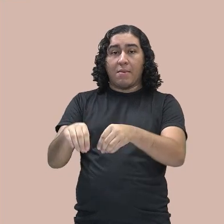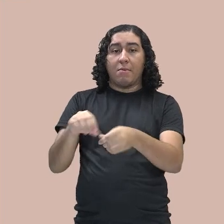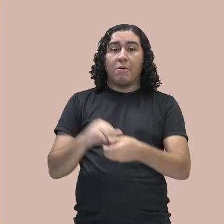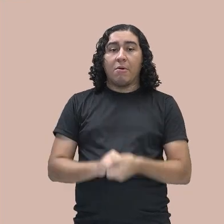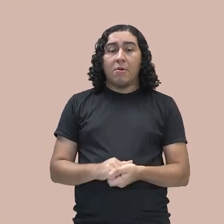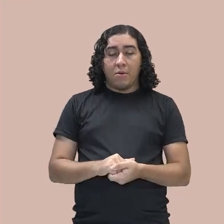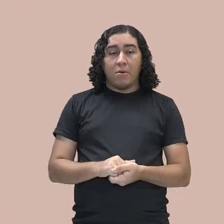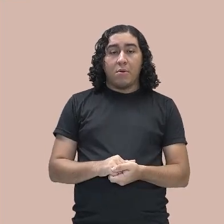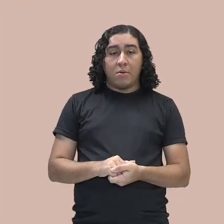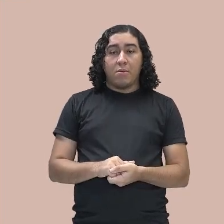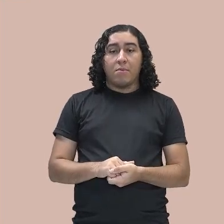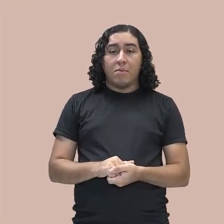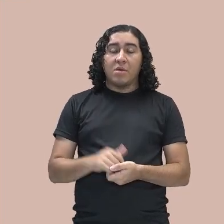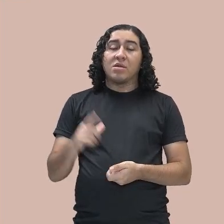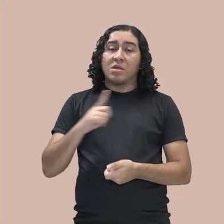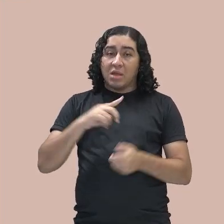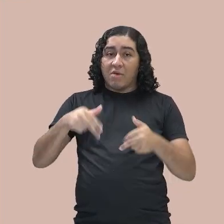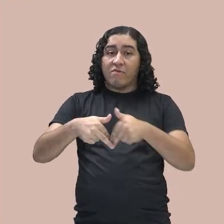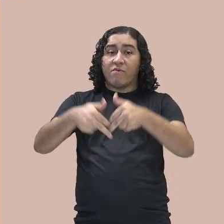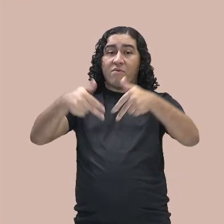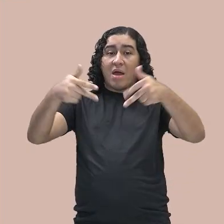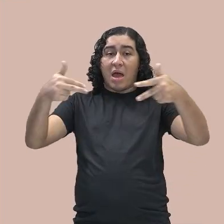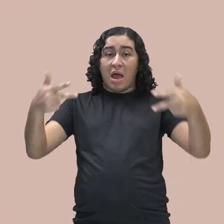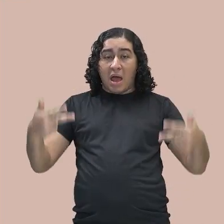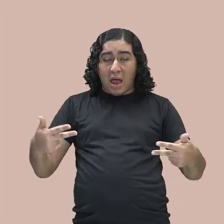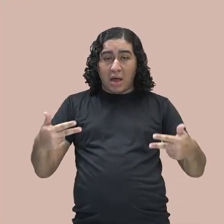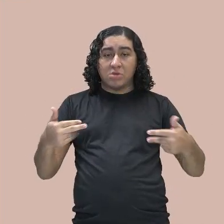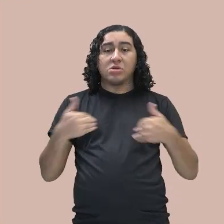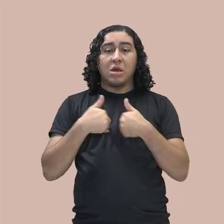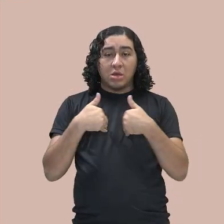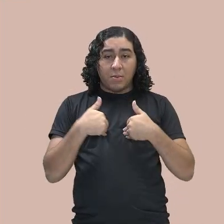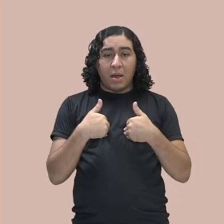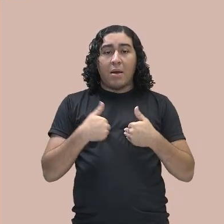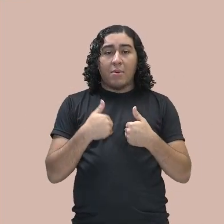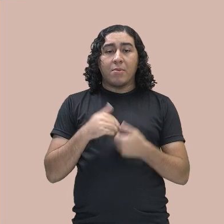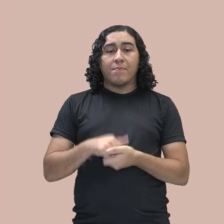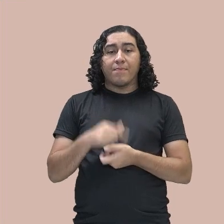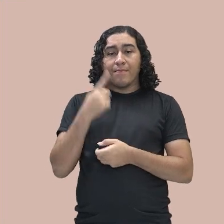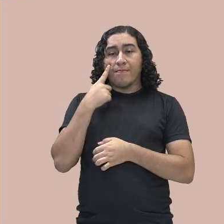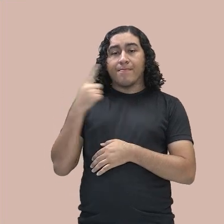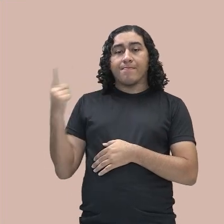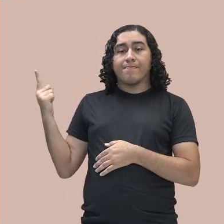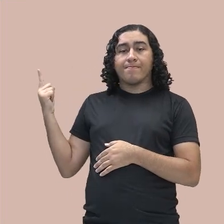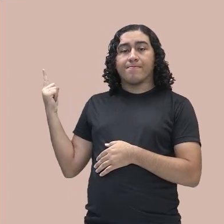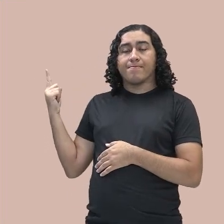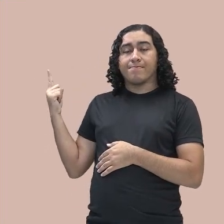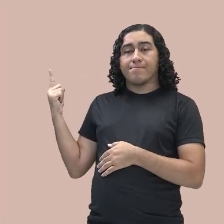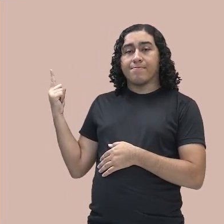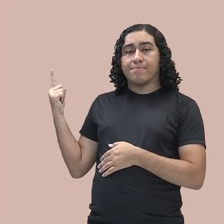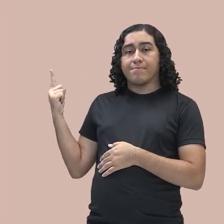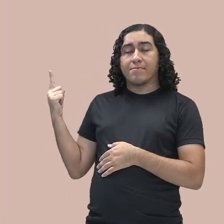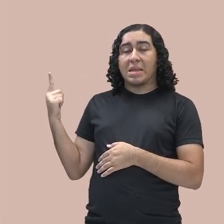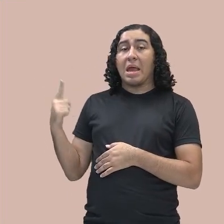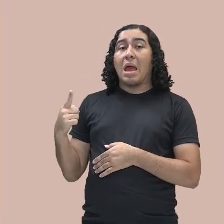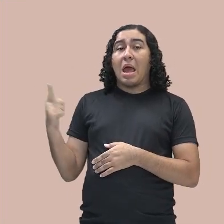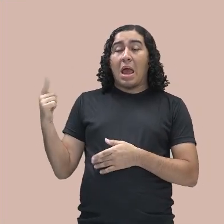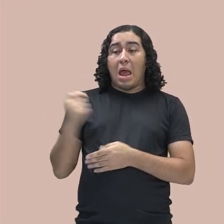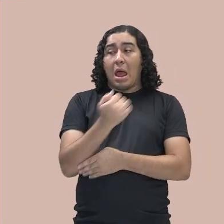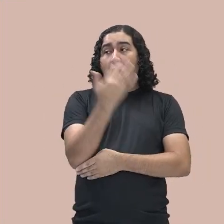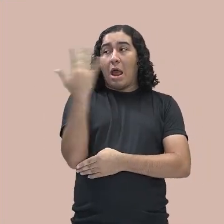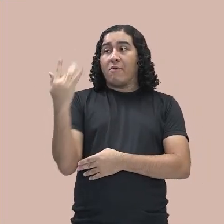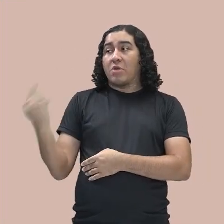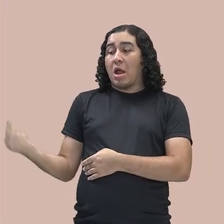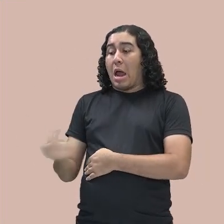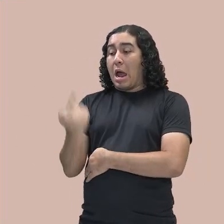existe a maior diversidade de espécies vegetais, tá bom? Onde essas árvores são mais altas também, né?